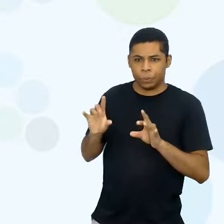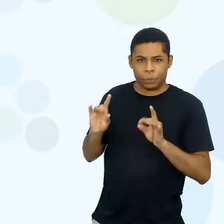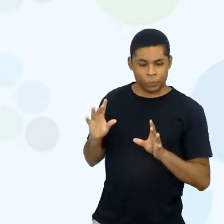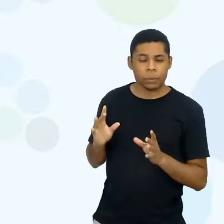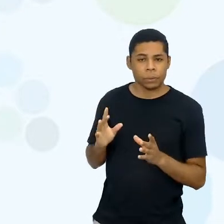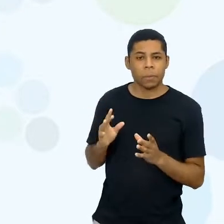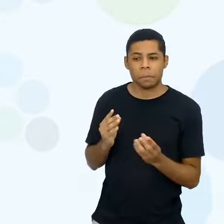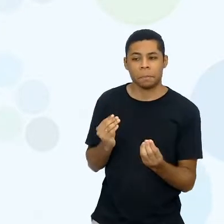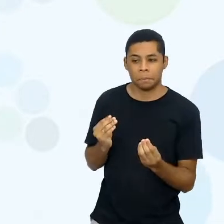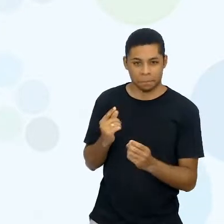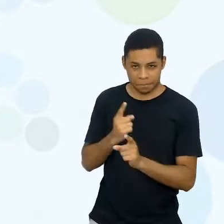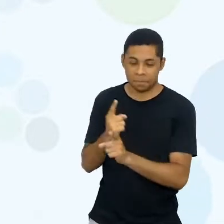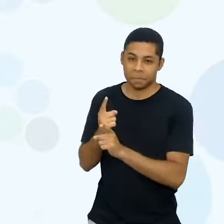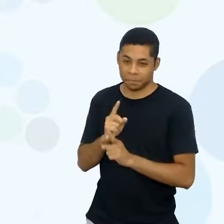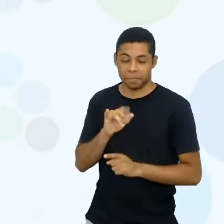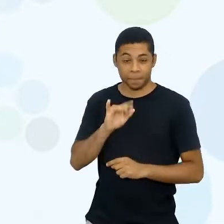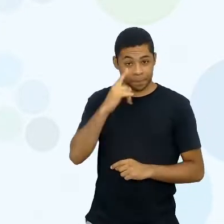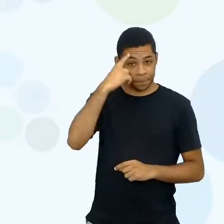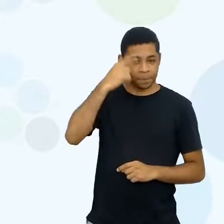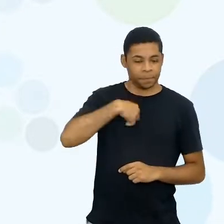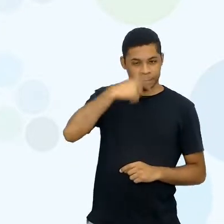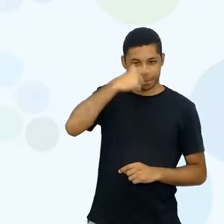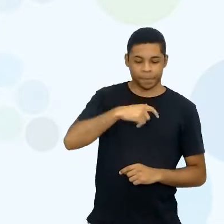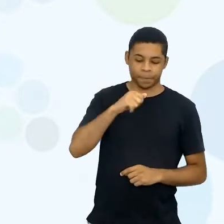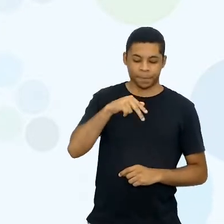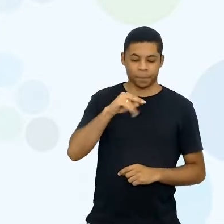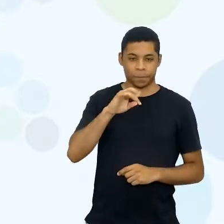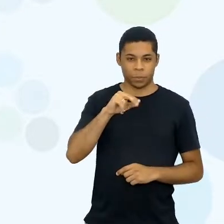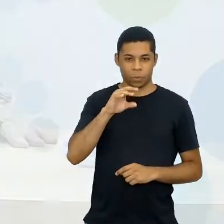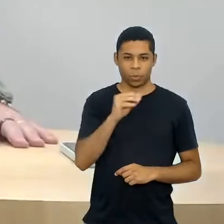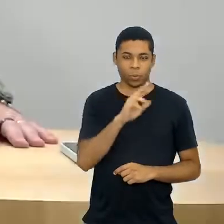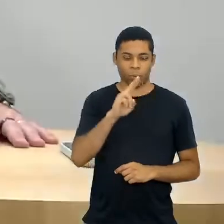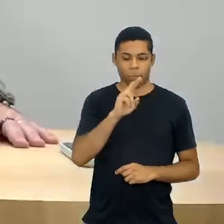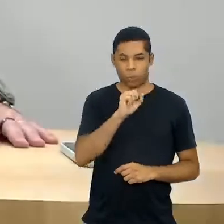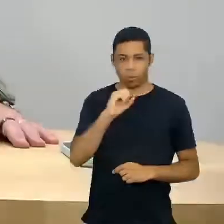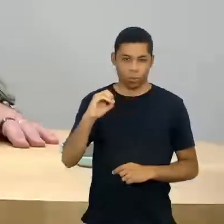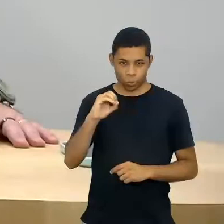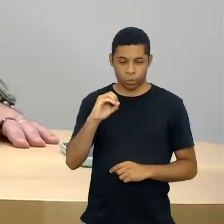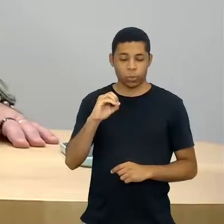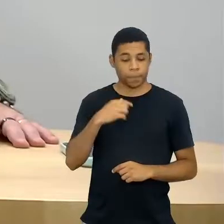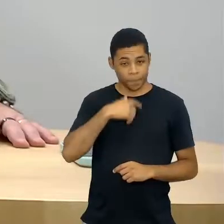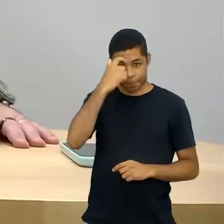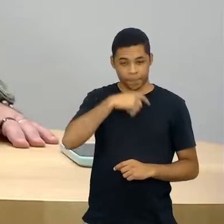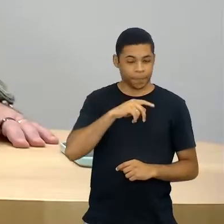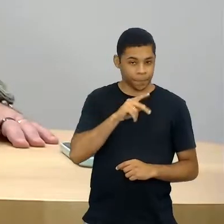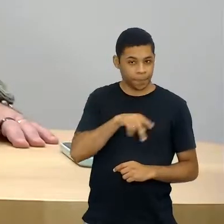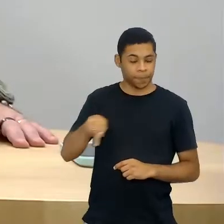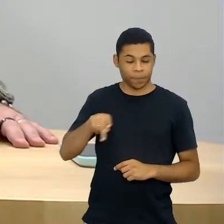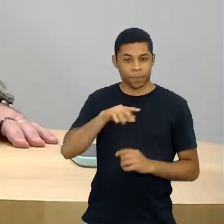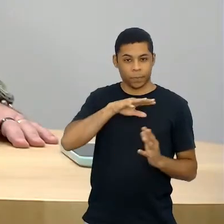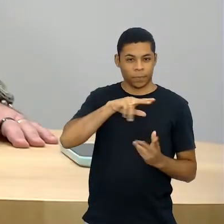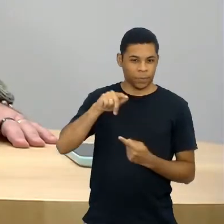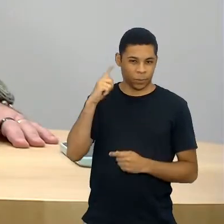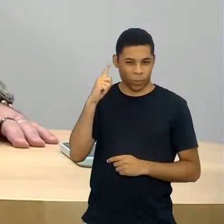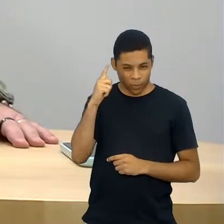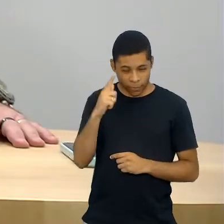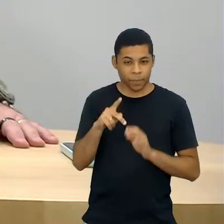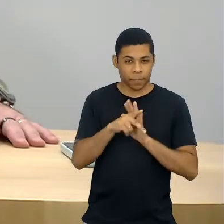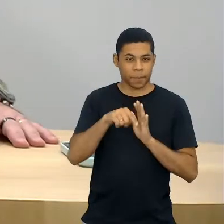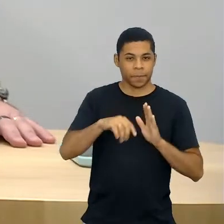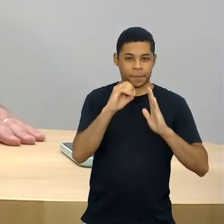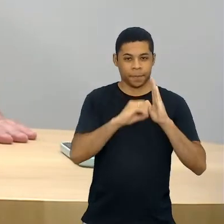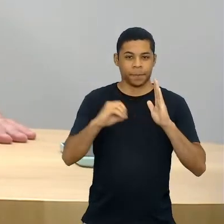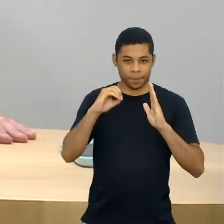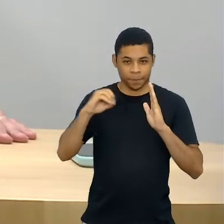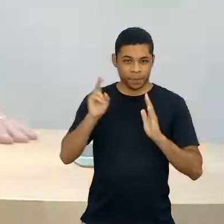né? Lembrando aí que eu sou o professor Antônio Russo Júnior, professor de Geografia aí do Centro de Mídias, e aí nós vamos ver aí, né? Pode voltar lá para a tela